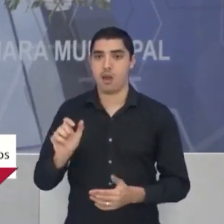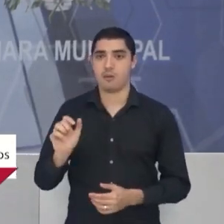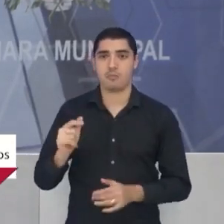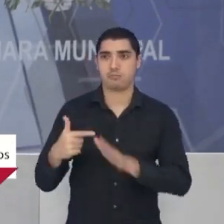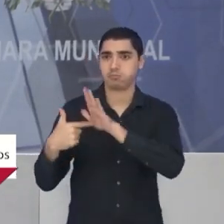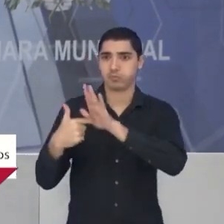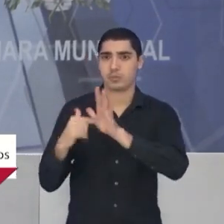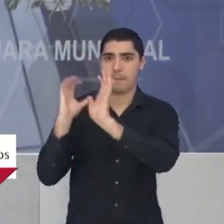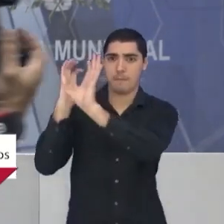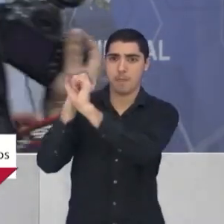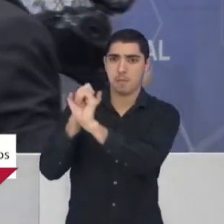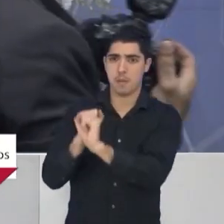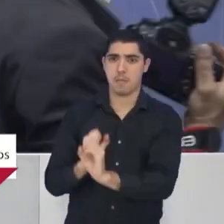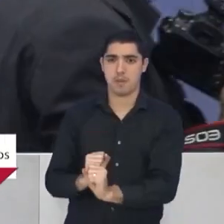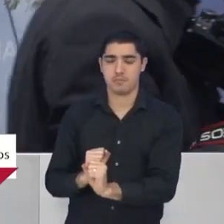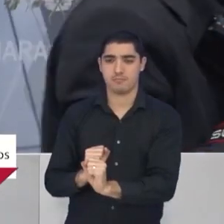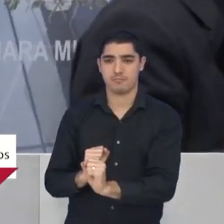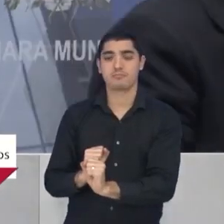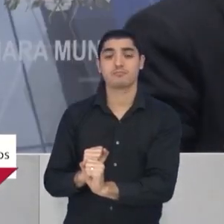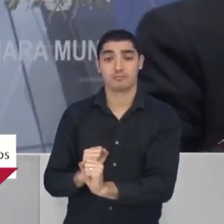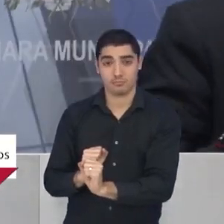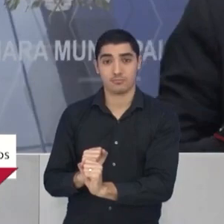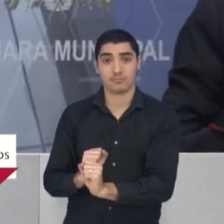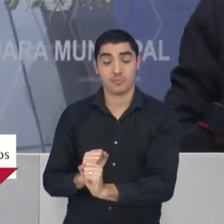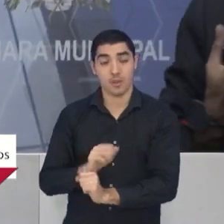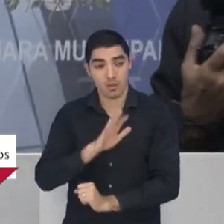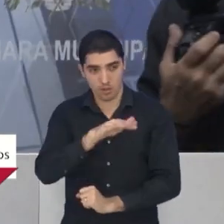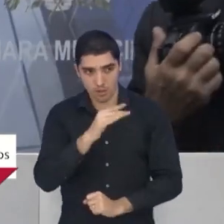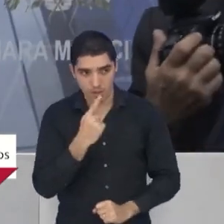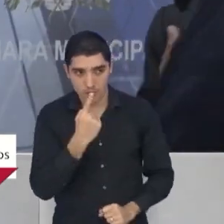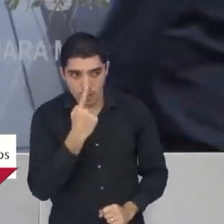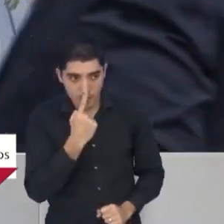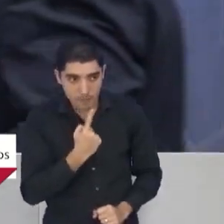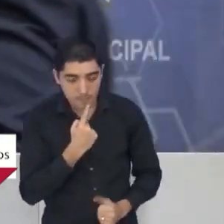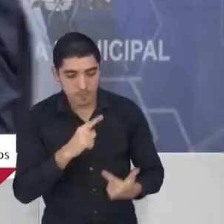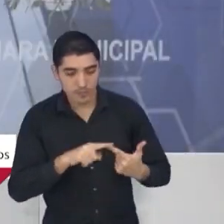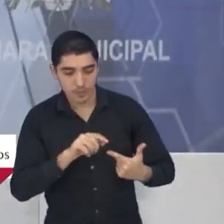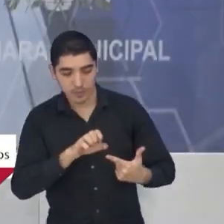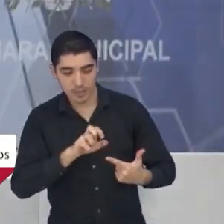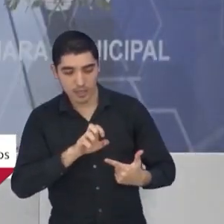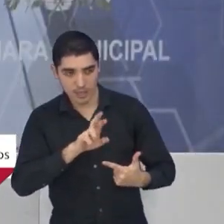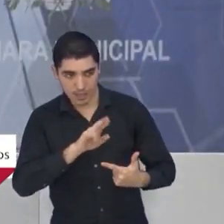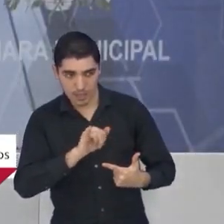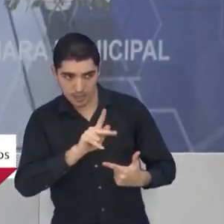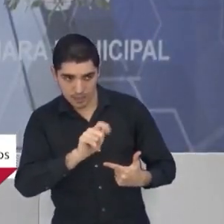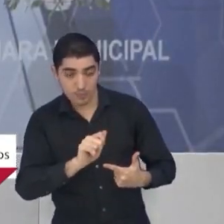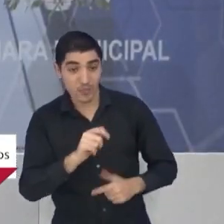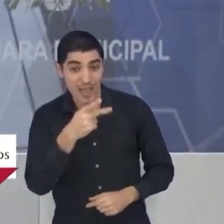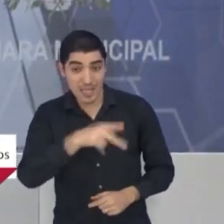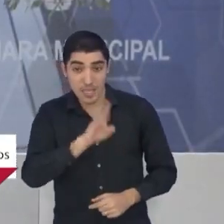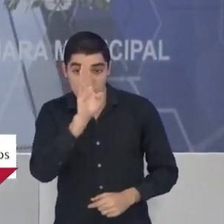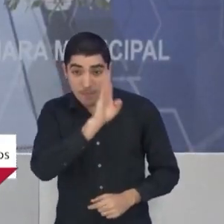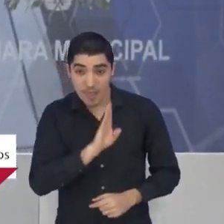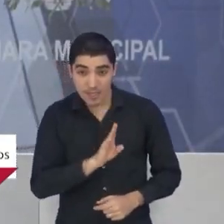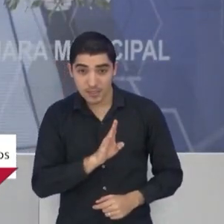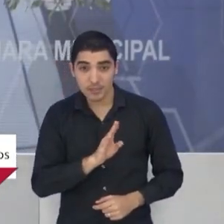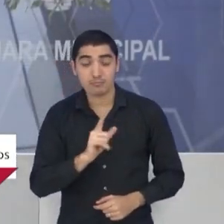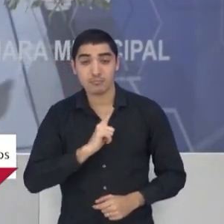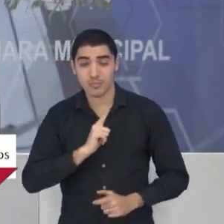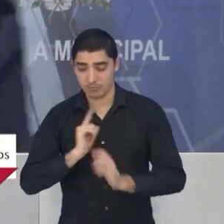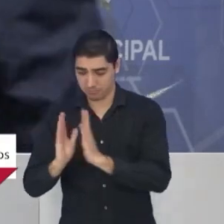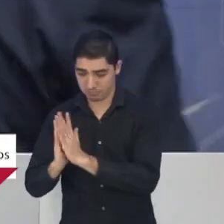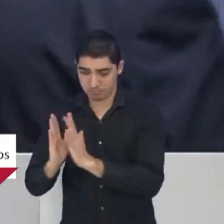em andamento Prefeito Anderson prefeita Érica em andamento no Brasil